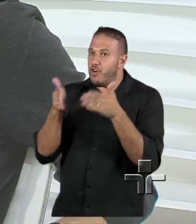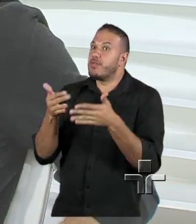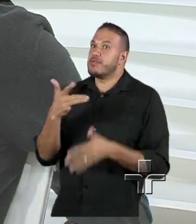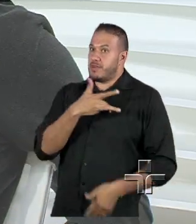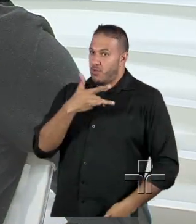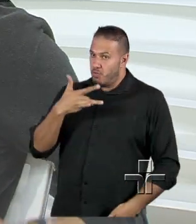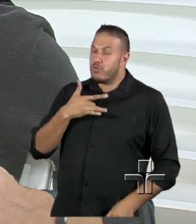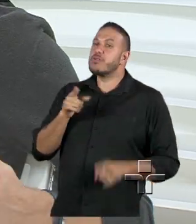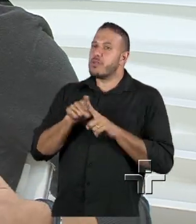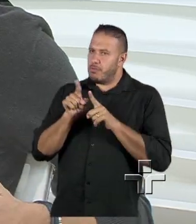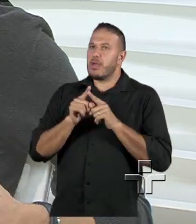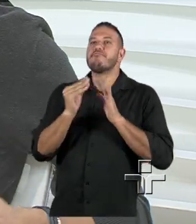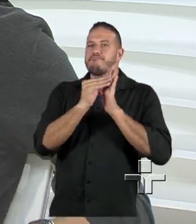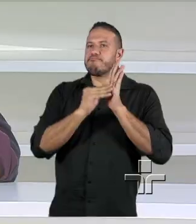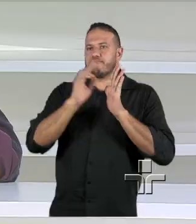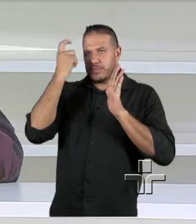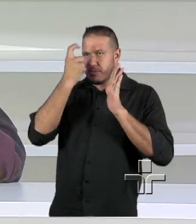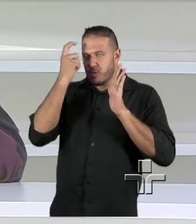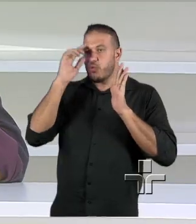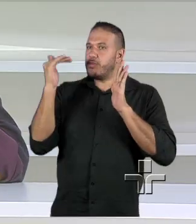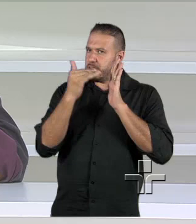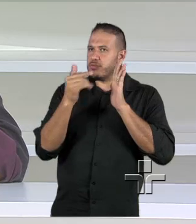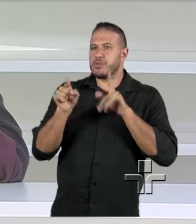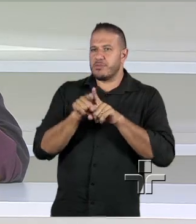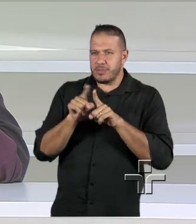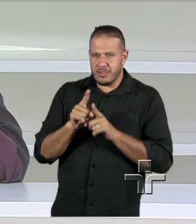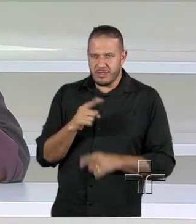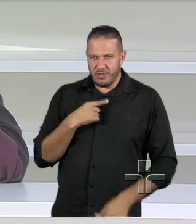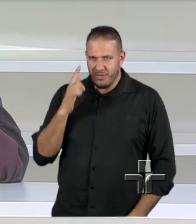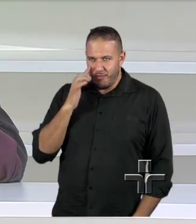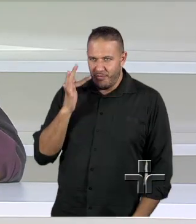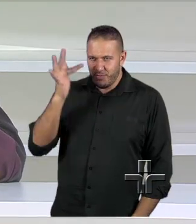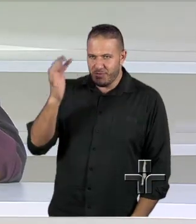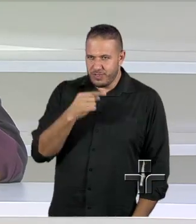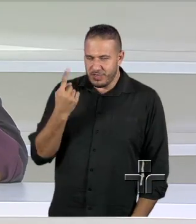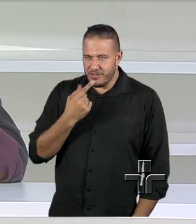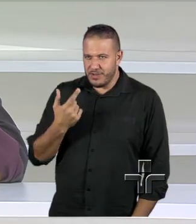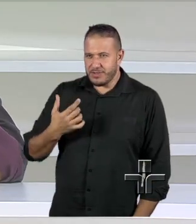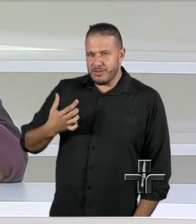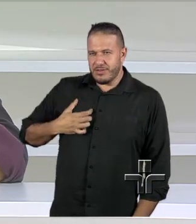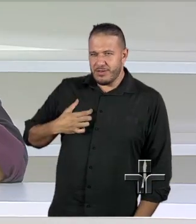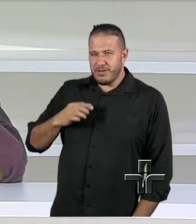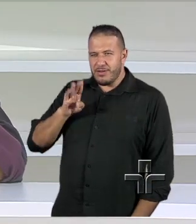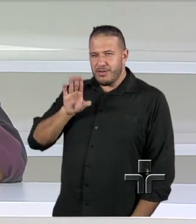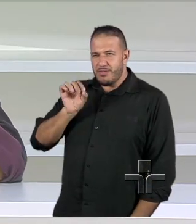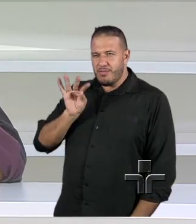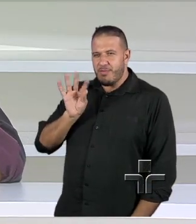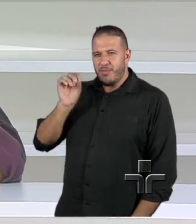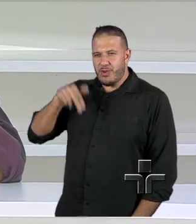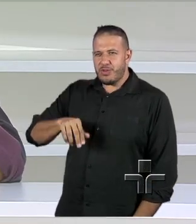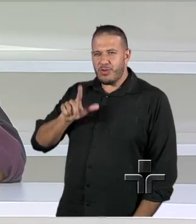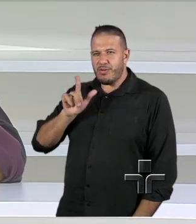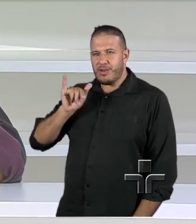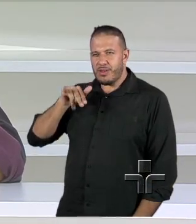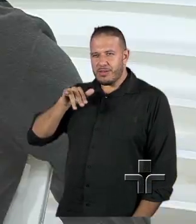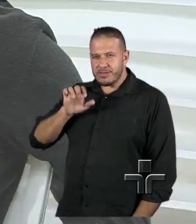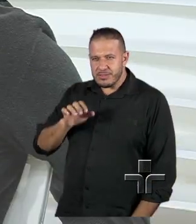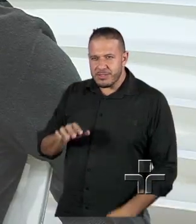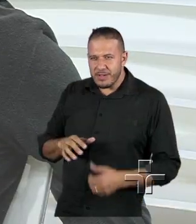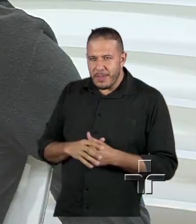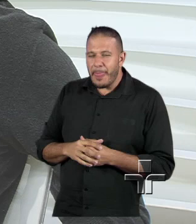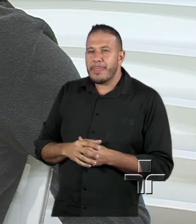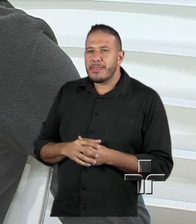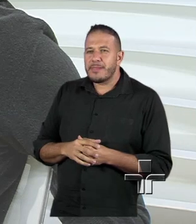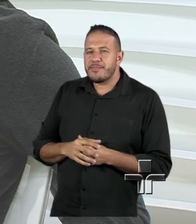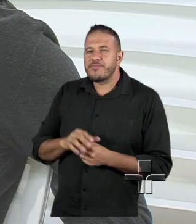está na nossa agenda e a gente mostra todo dia. Um dia a gente vai ver, né? Oi? Um dia a gente vai ver esse bottom line, Porque hoje vocês não divulgam esses números. Olha, Fernando, um dia vão